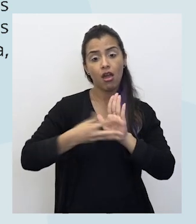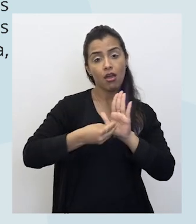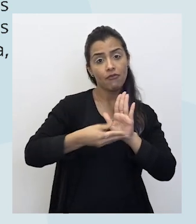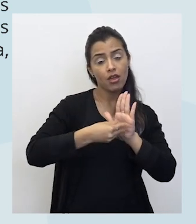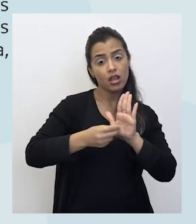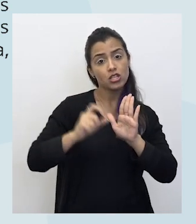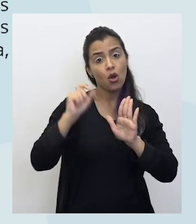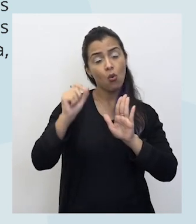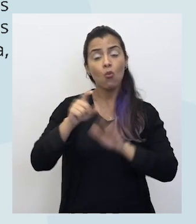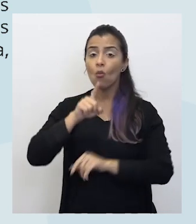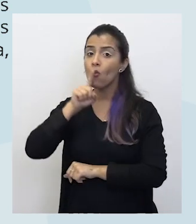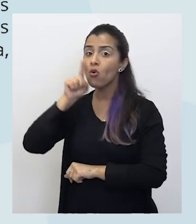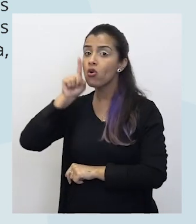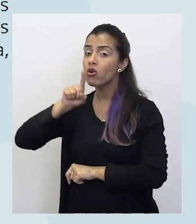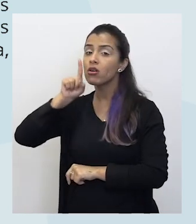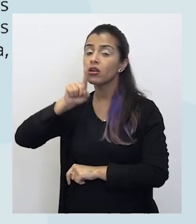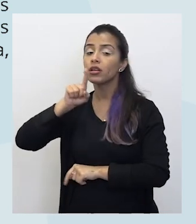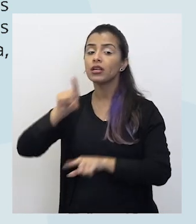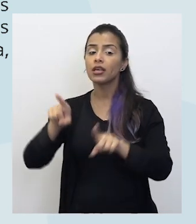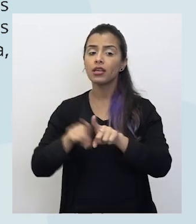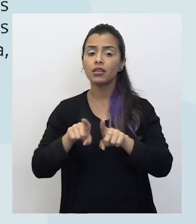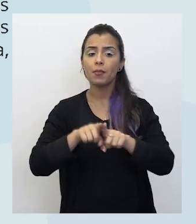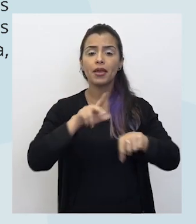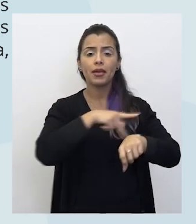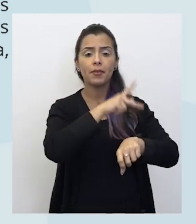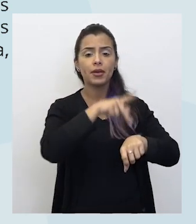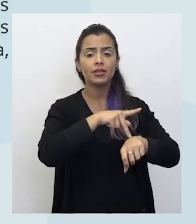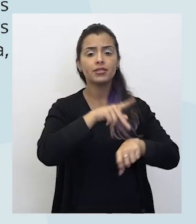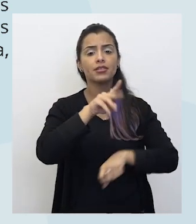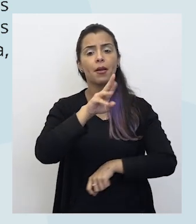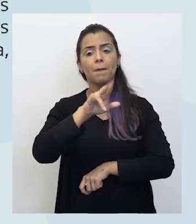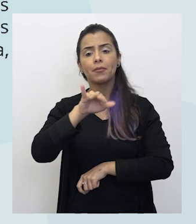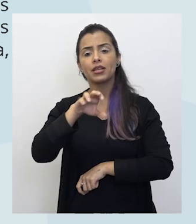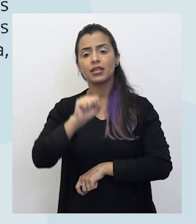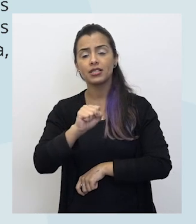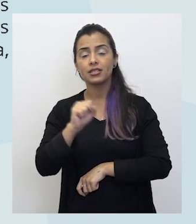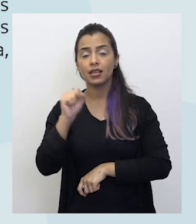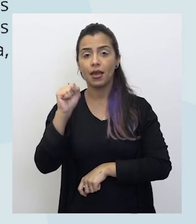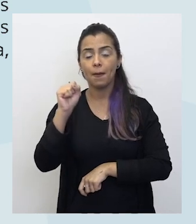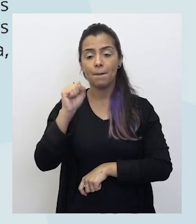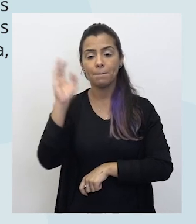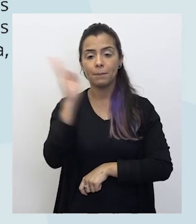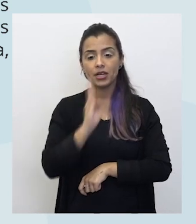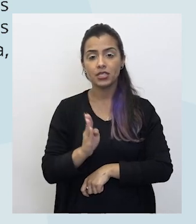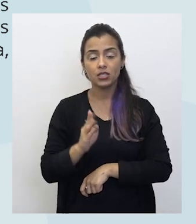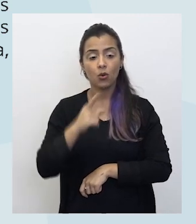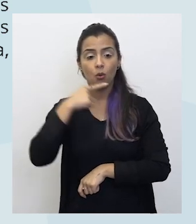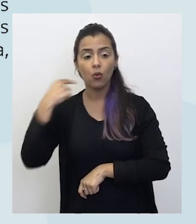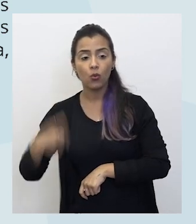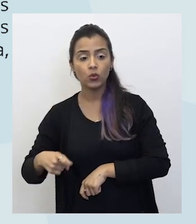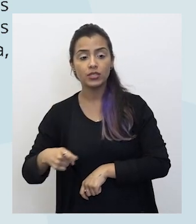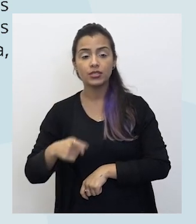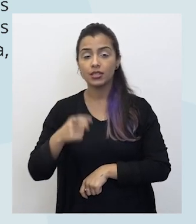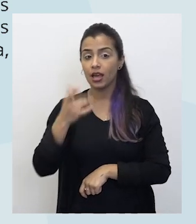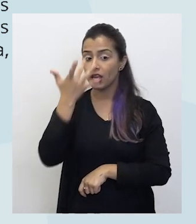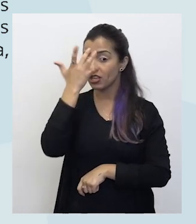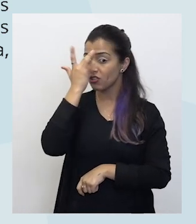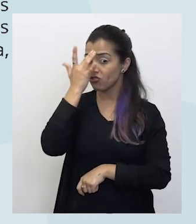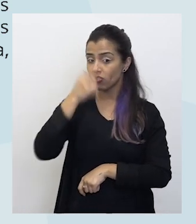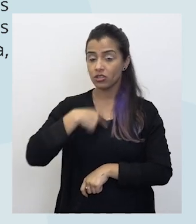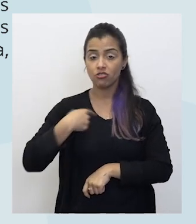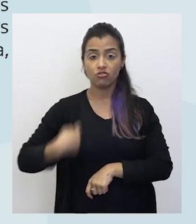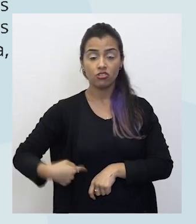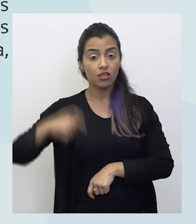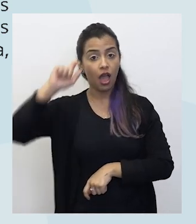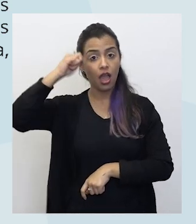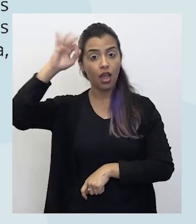Unidos da América e os países dos BRICS, Brasil, Rússia, Índia, China e África do Sul. A